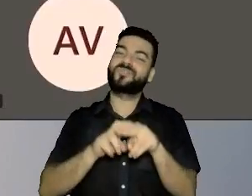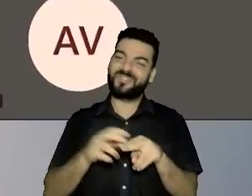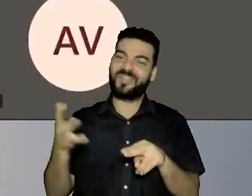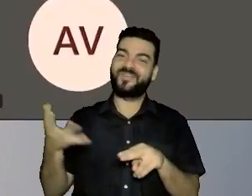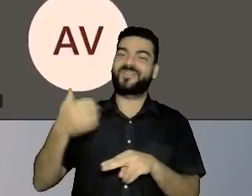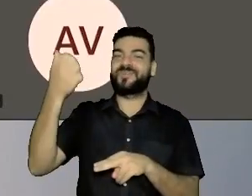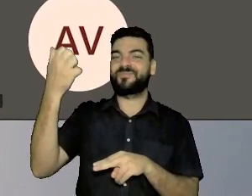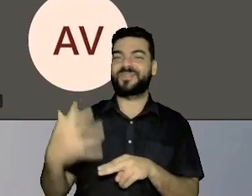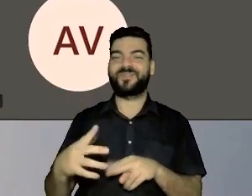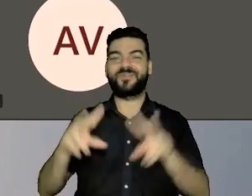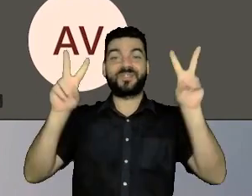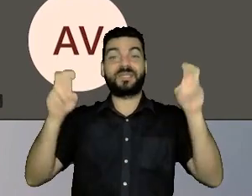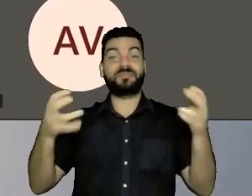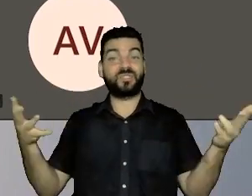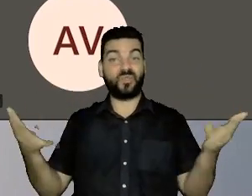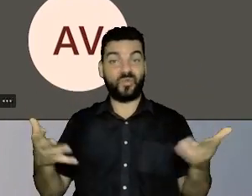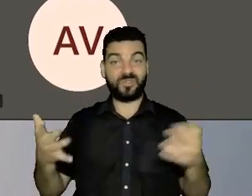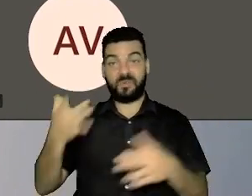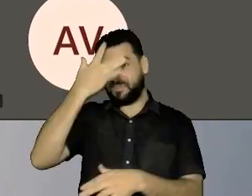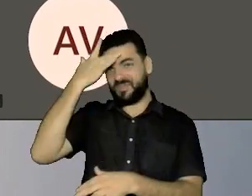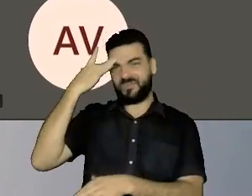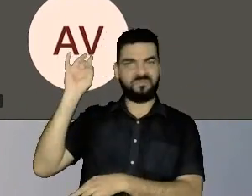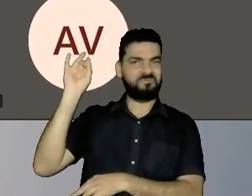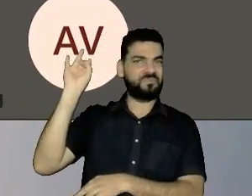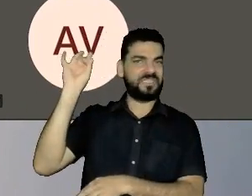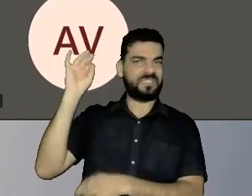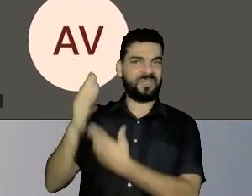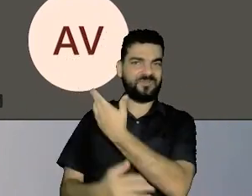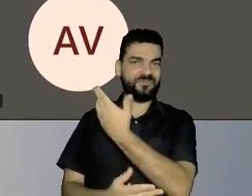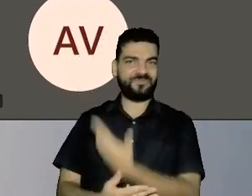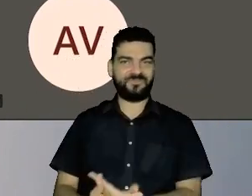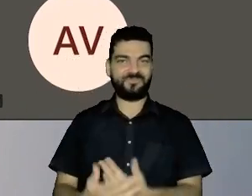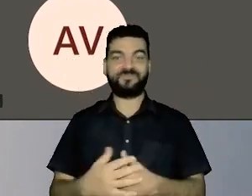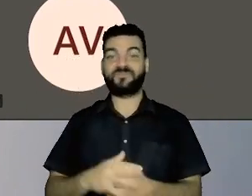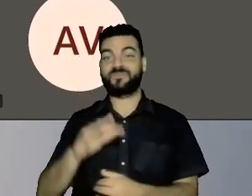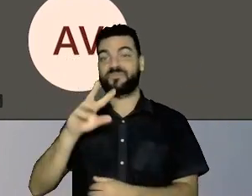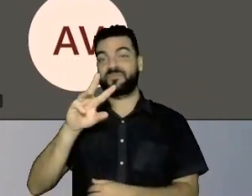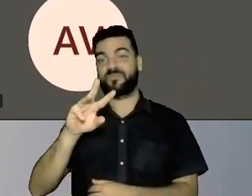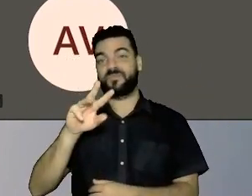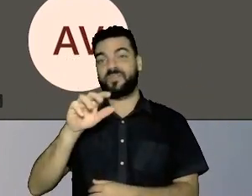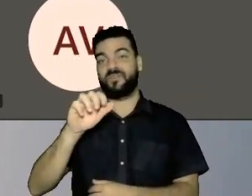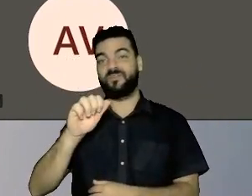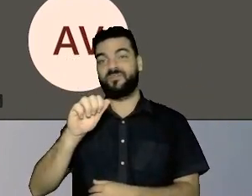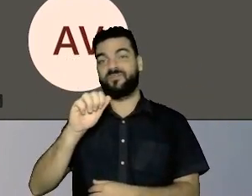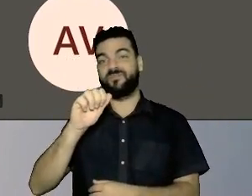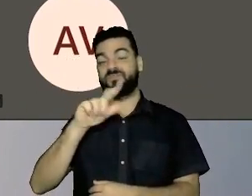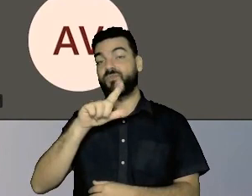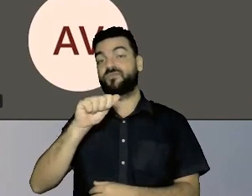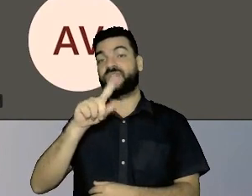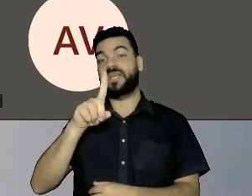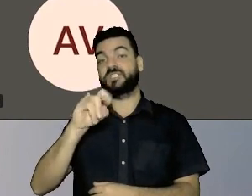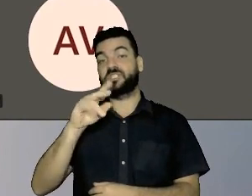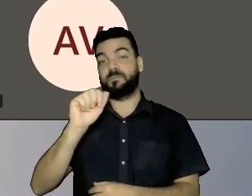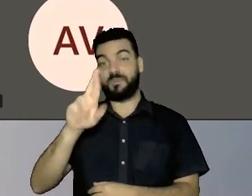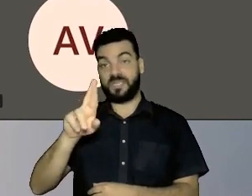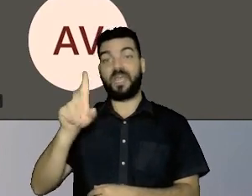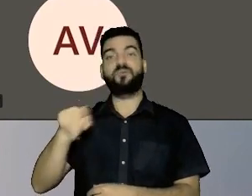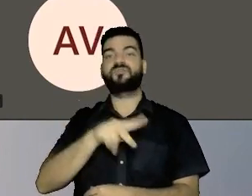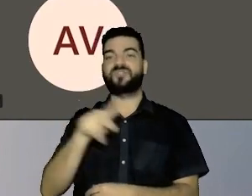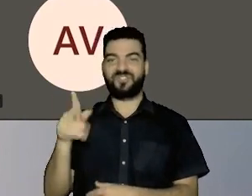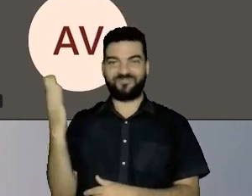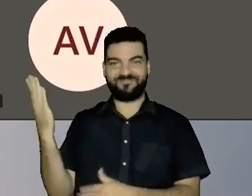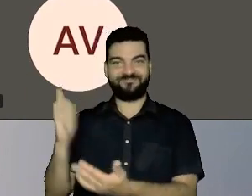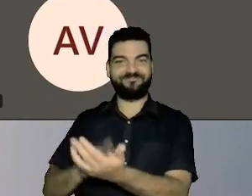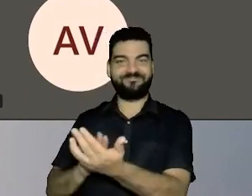painel com essas pessoas maravilhosas, o Vladimir Rodrigues, o nosso professor Vlad, que